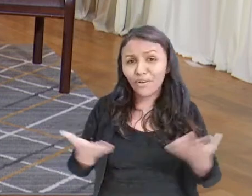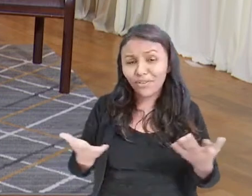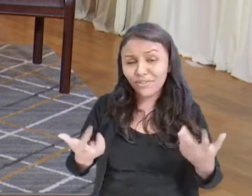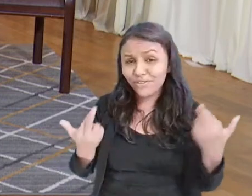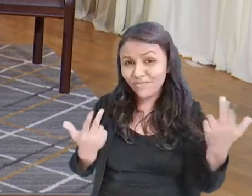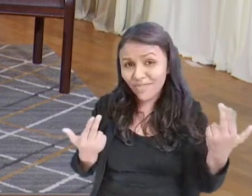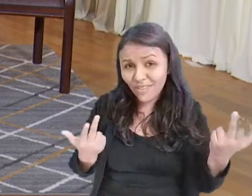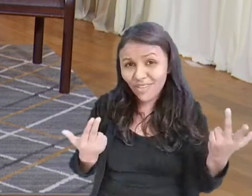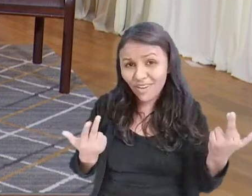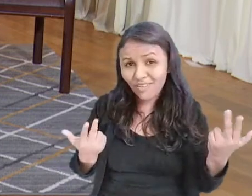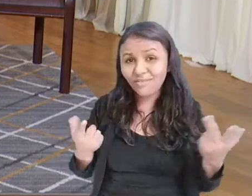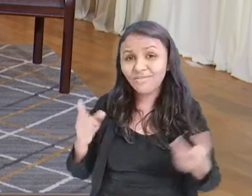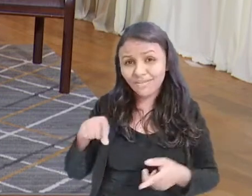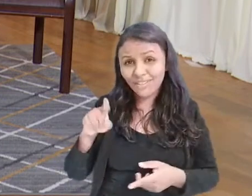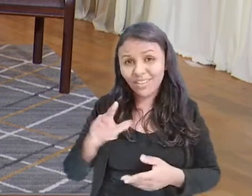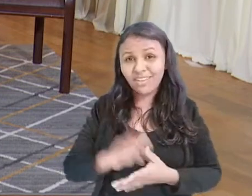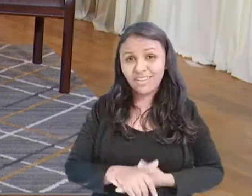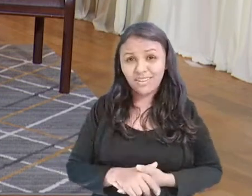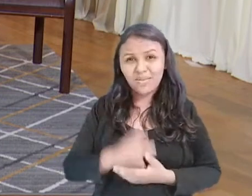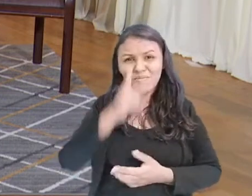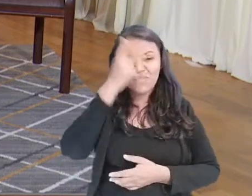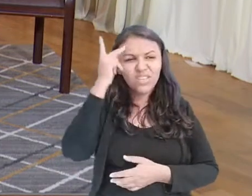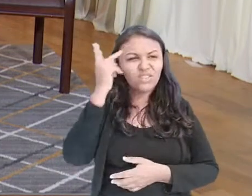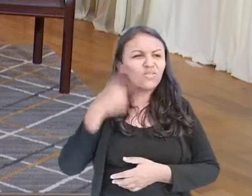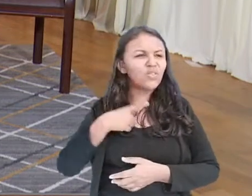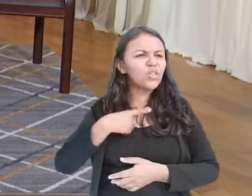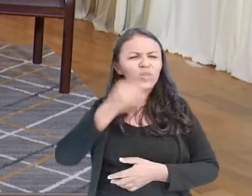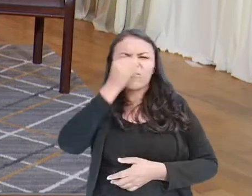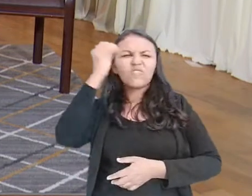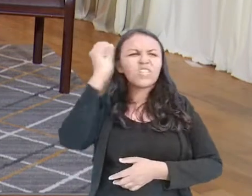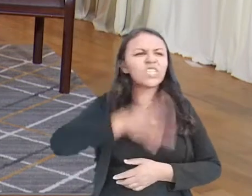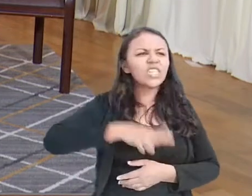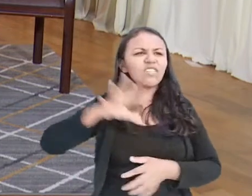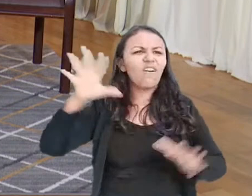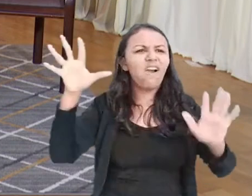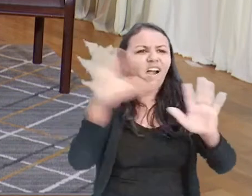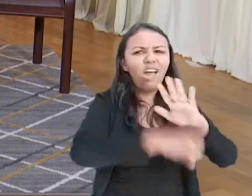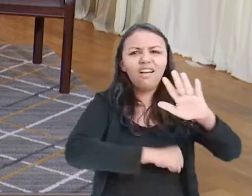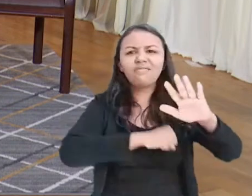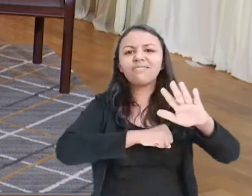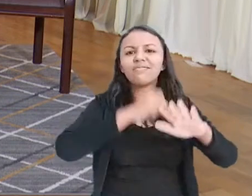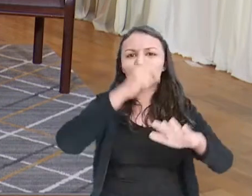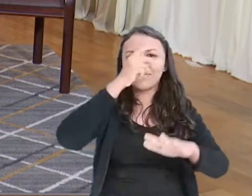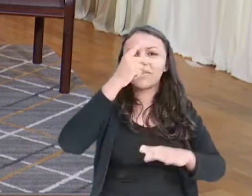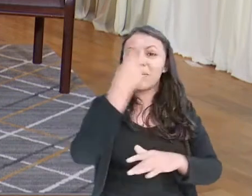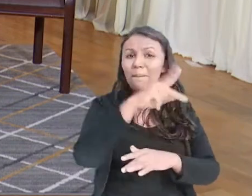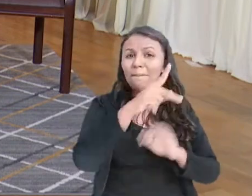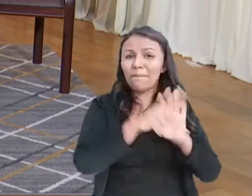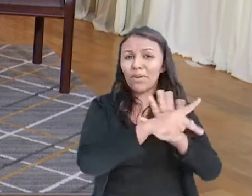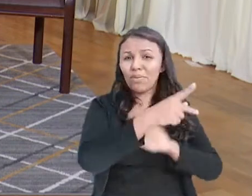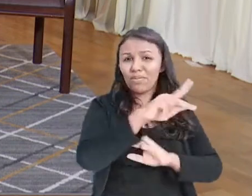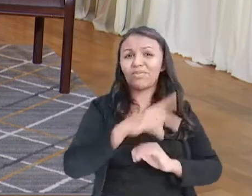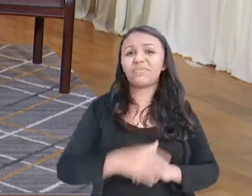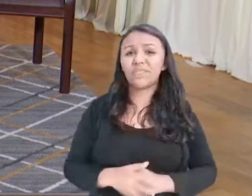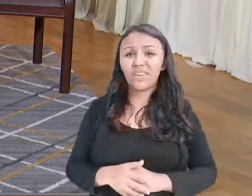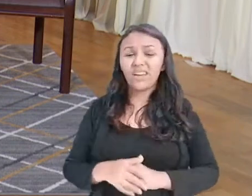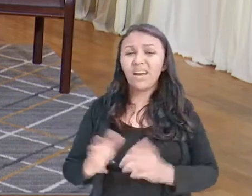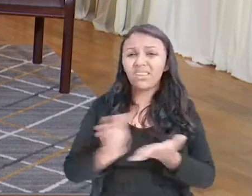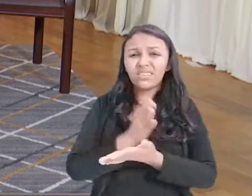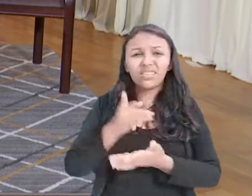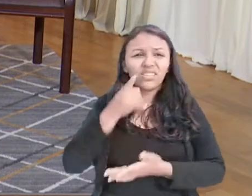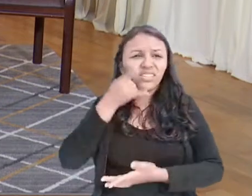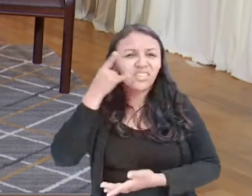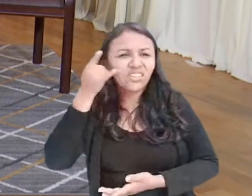as pessoas não tomam por força aquilo que pertence aos outros, e muitas vezes essa sede de ganância, essa violência, essa